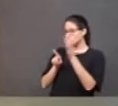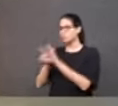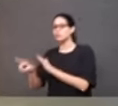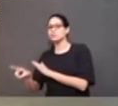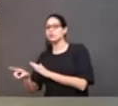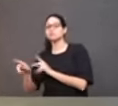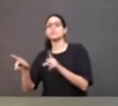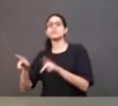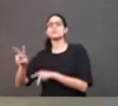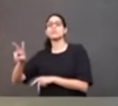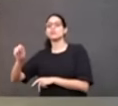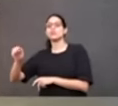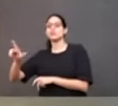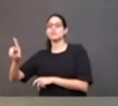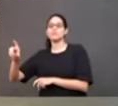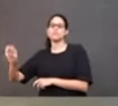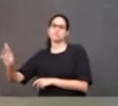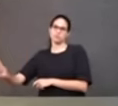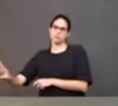Valder.